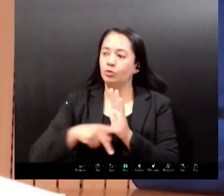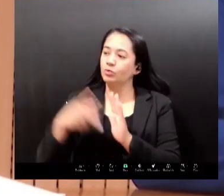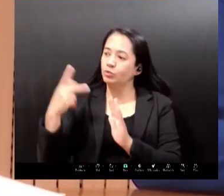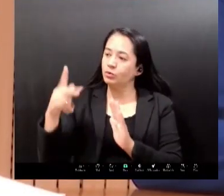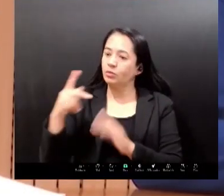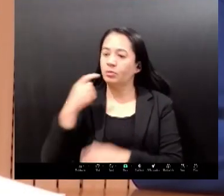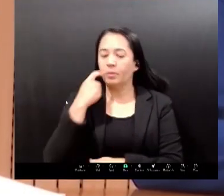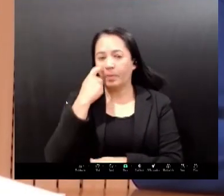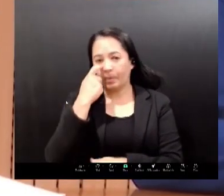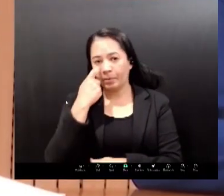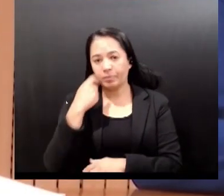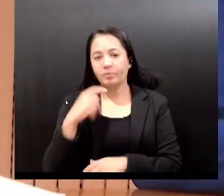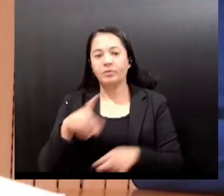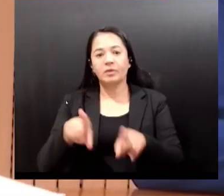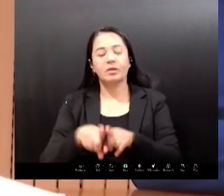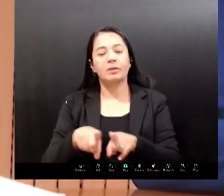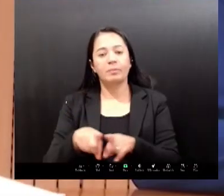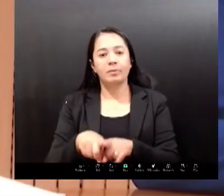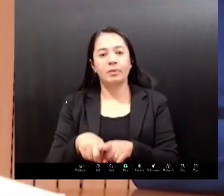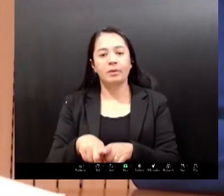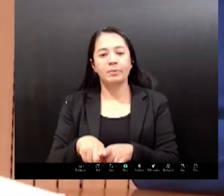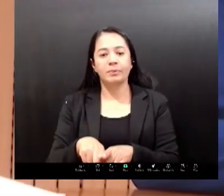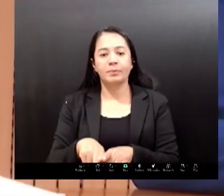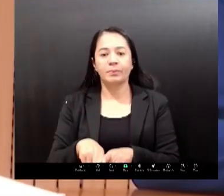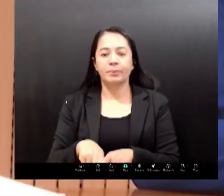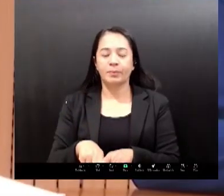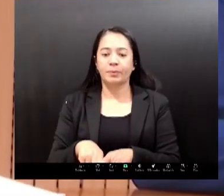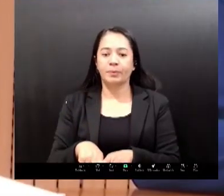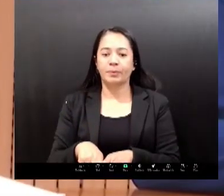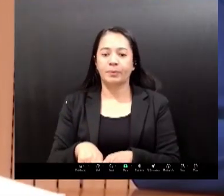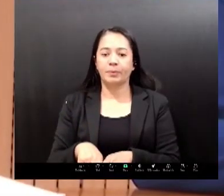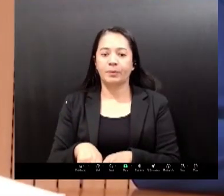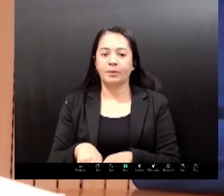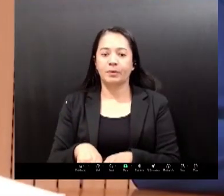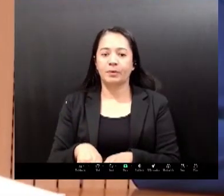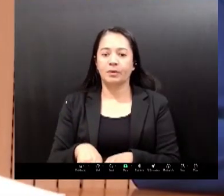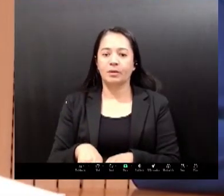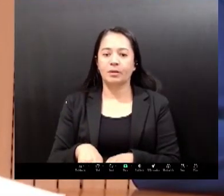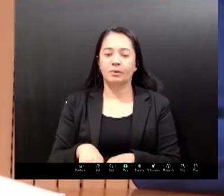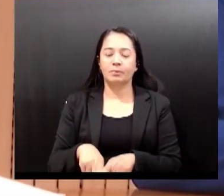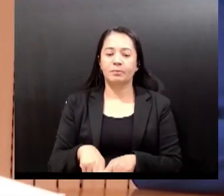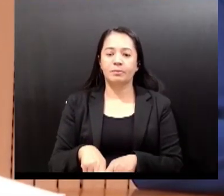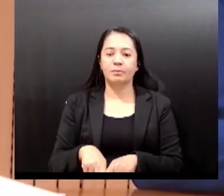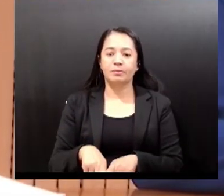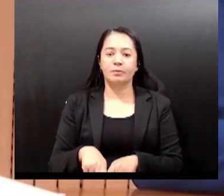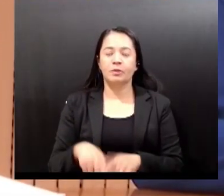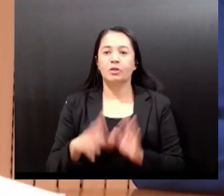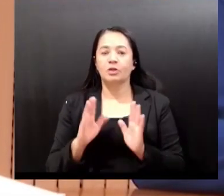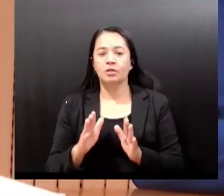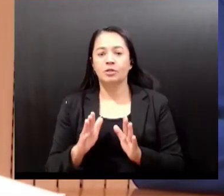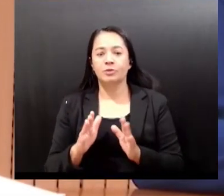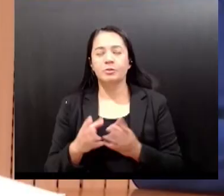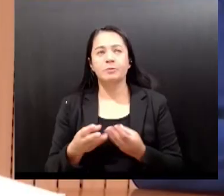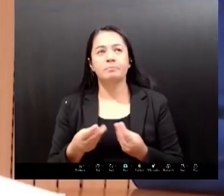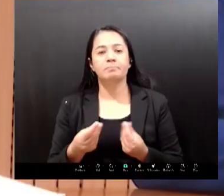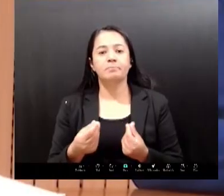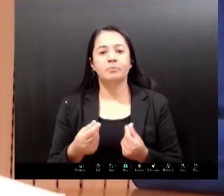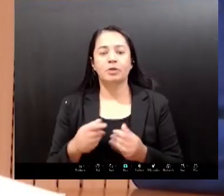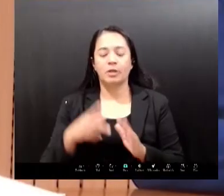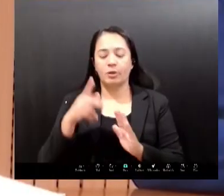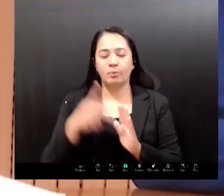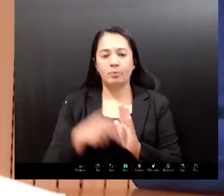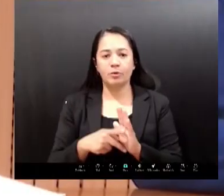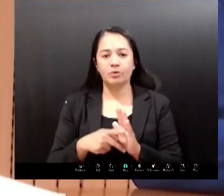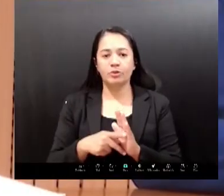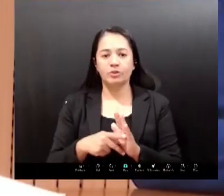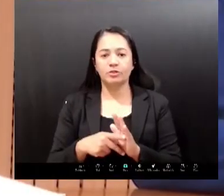mesmo momento nós tivemos ali assim grande êxito quando esse projeto veio à mídia